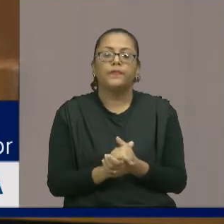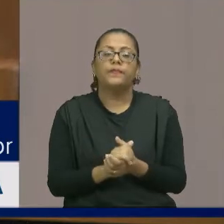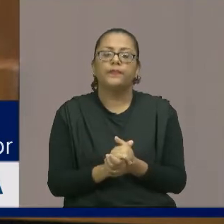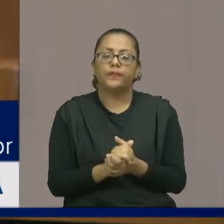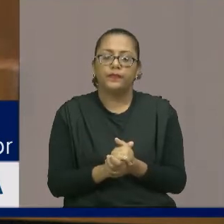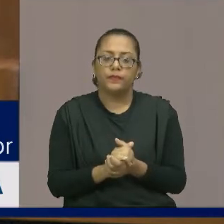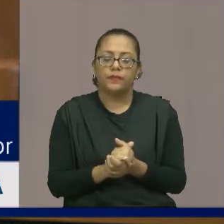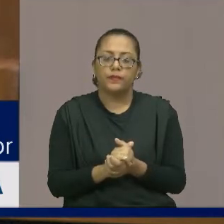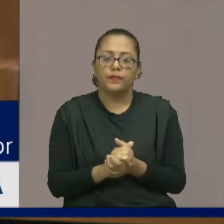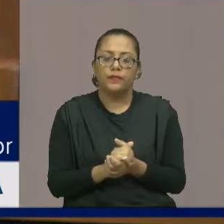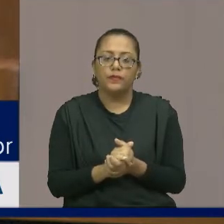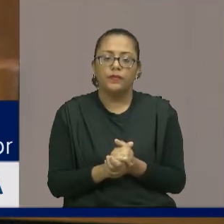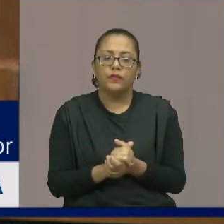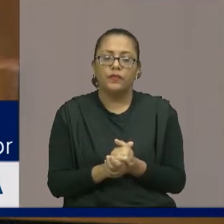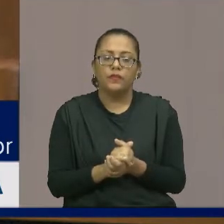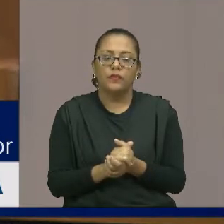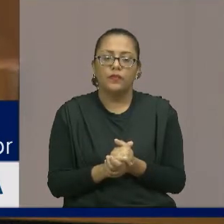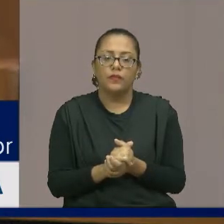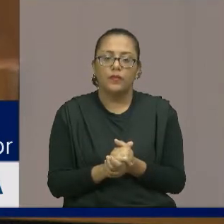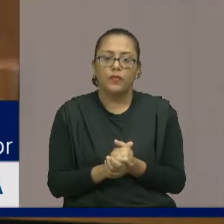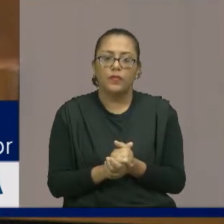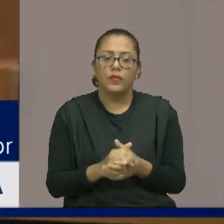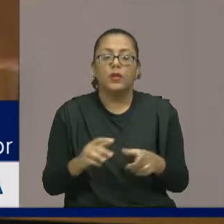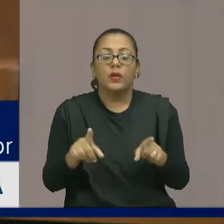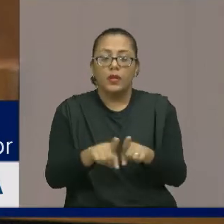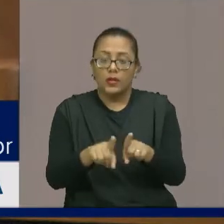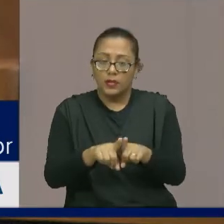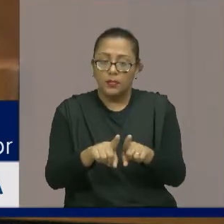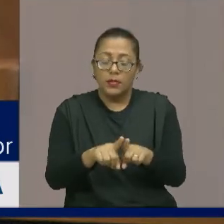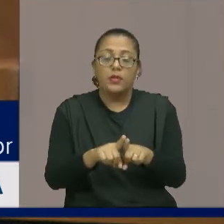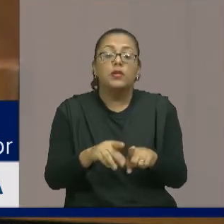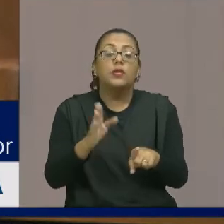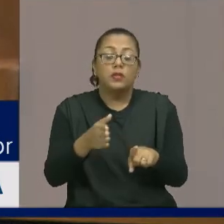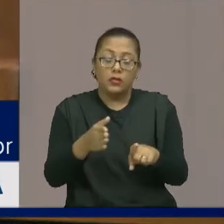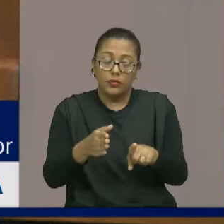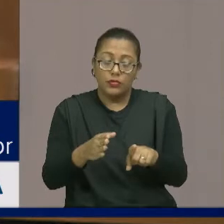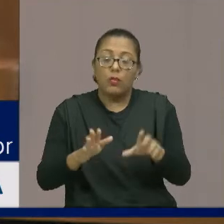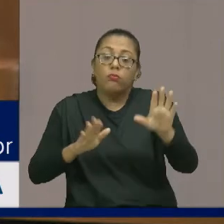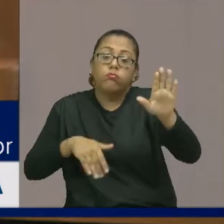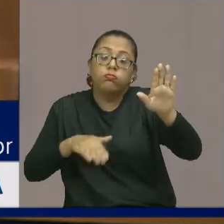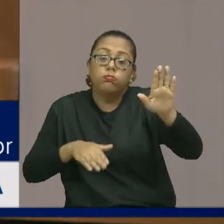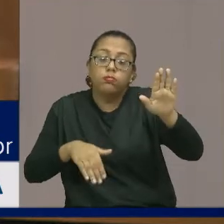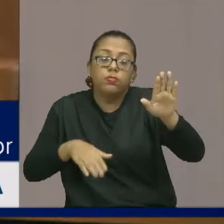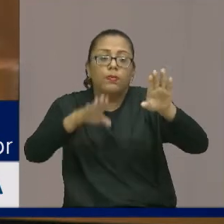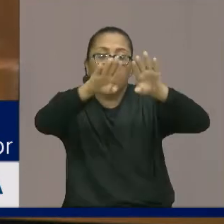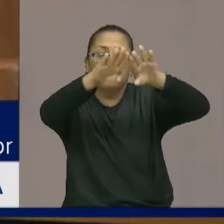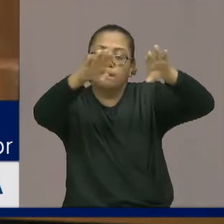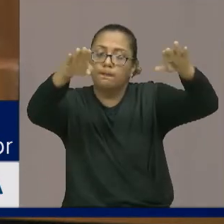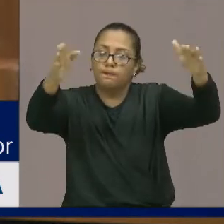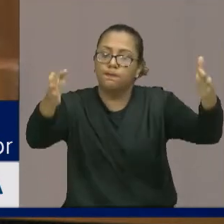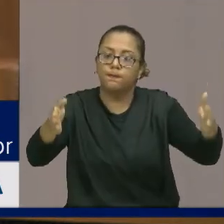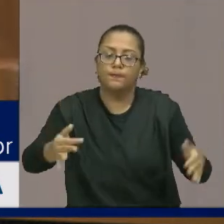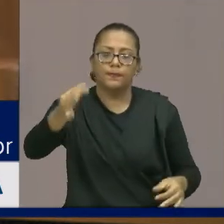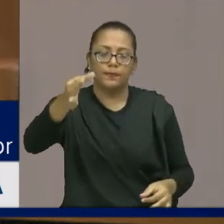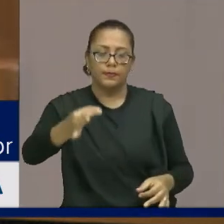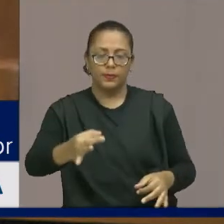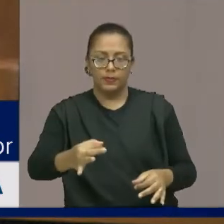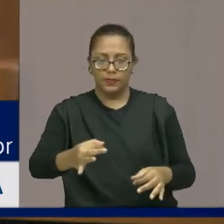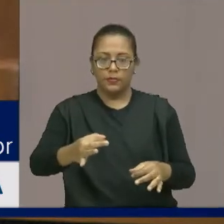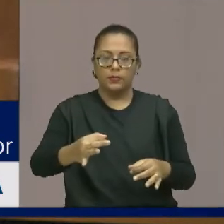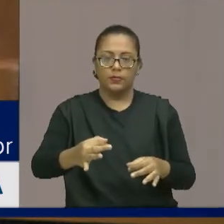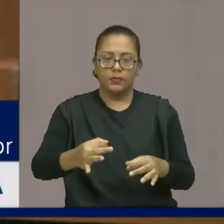O fechamento com cobertura retrátil das piscinas públicas municipais. Então, é mais uma indicação que